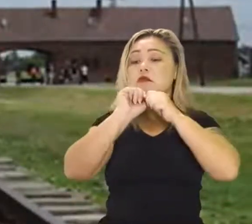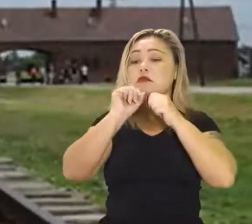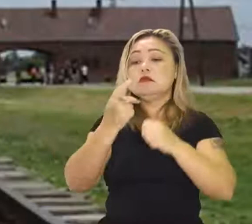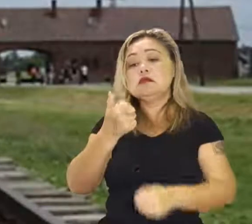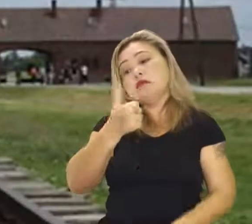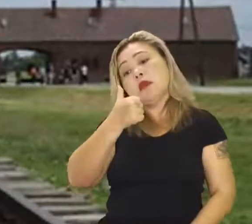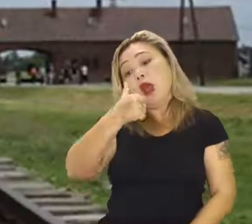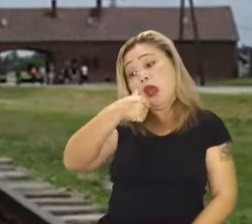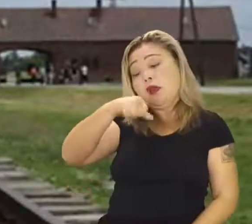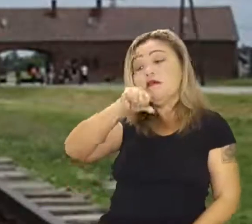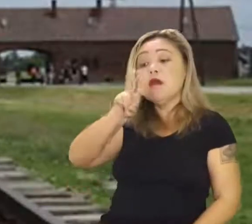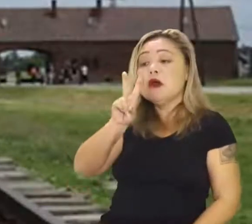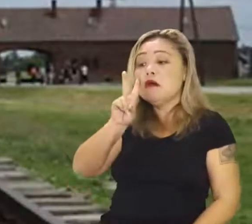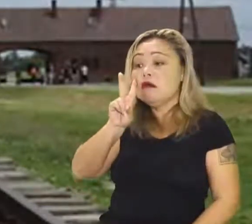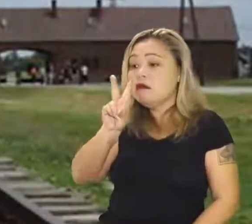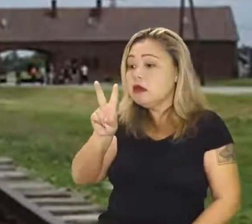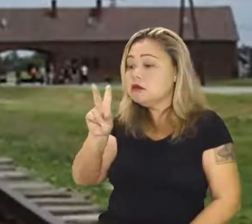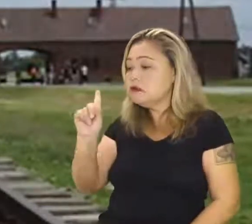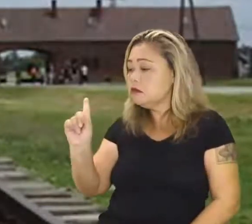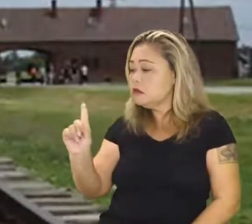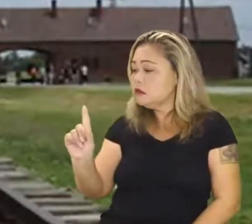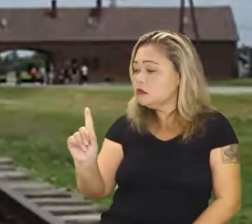Mães vendo seus filhos indo para a morte.